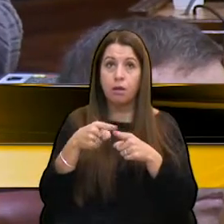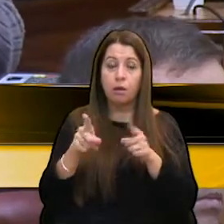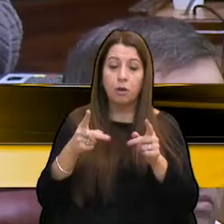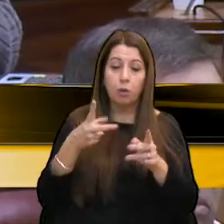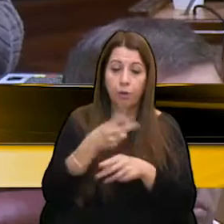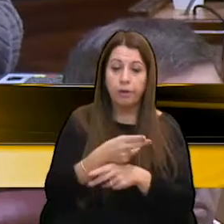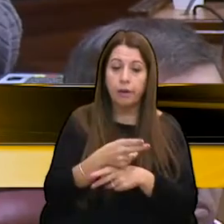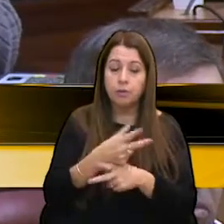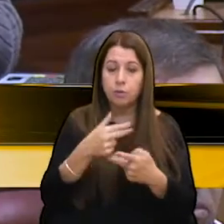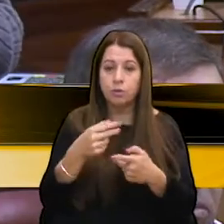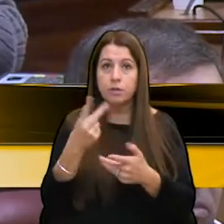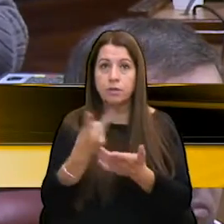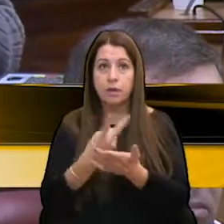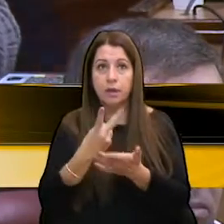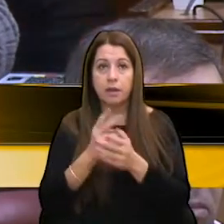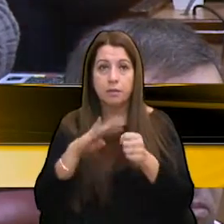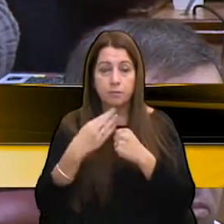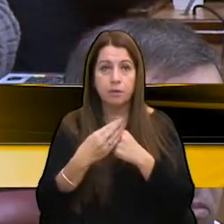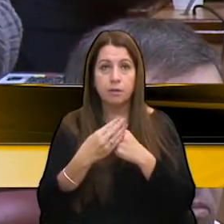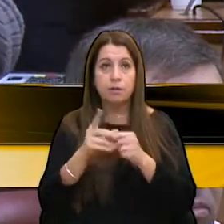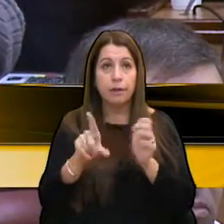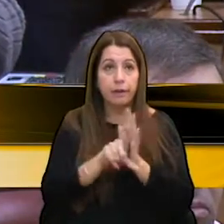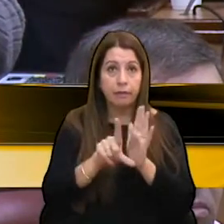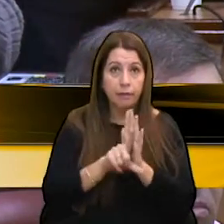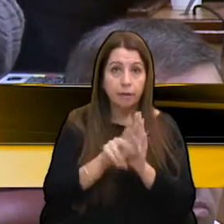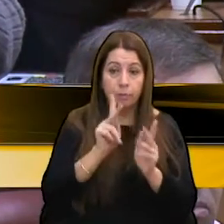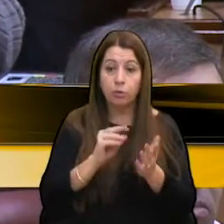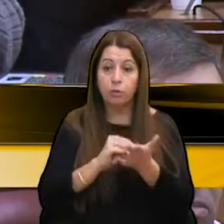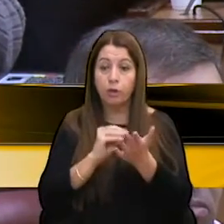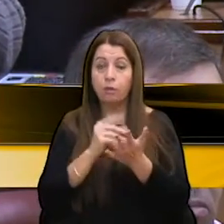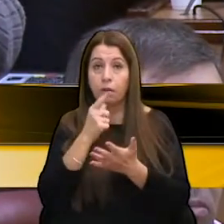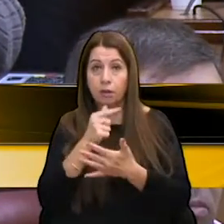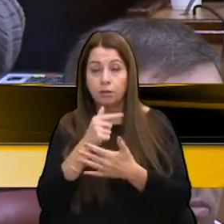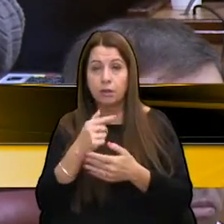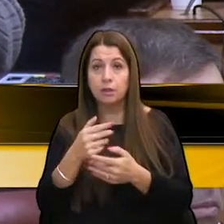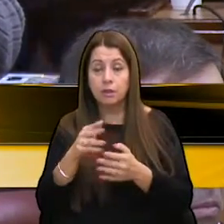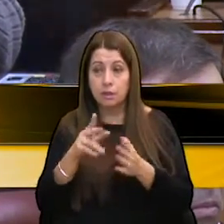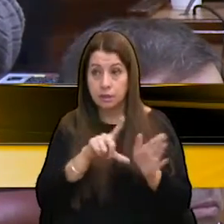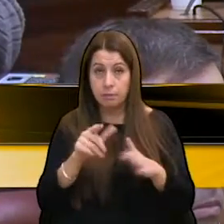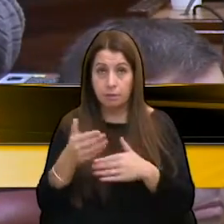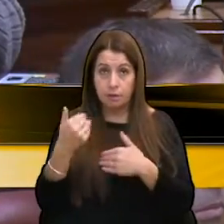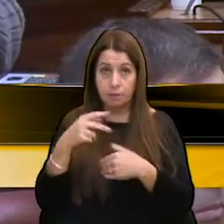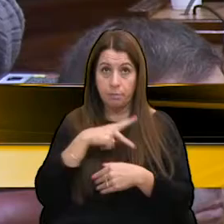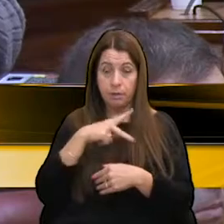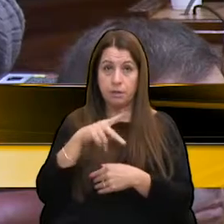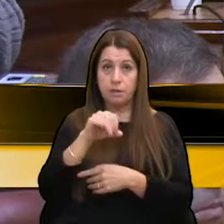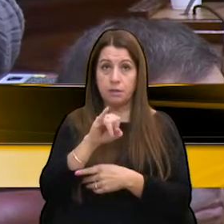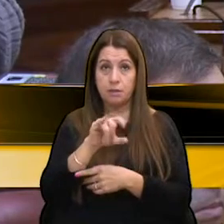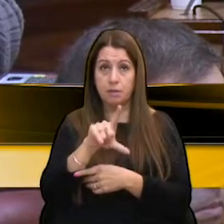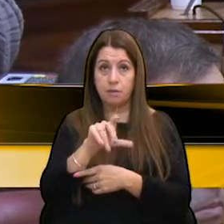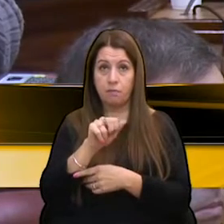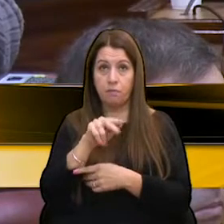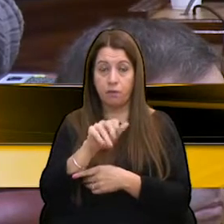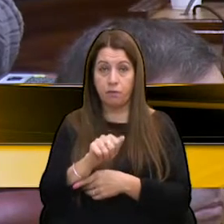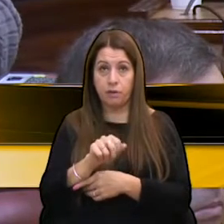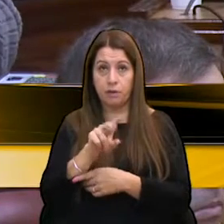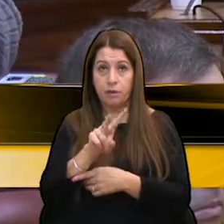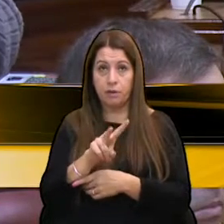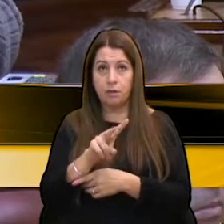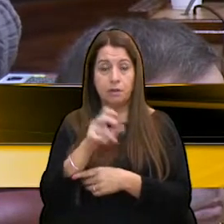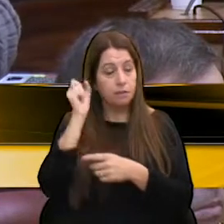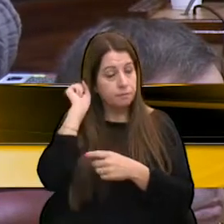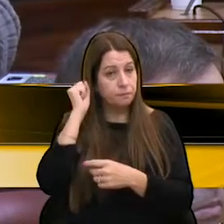ou legalizar as pessoas que não têm água ainda nos bairros. Essa semana veio no meu gabinete a presidente Silvana Vencato,